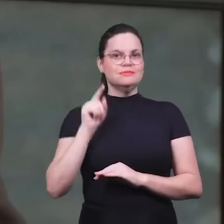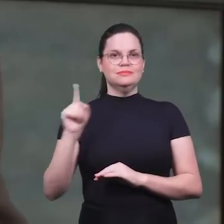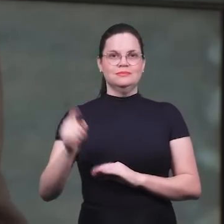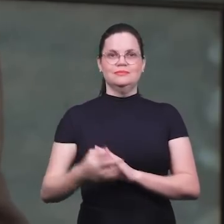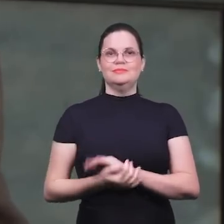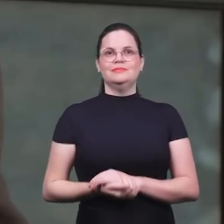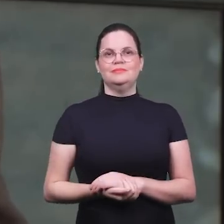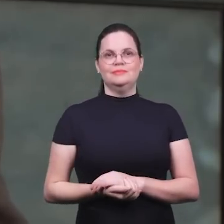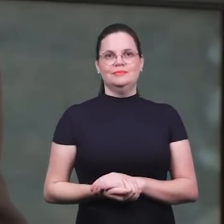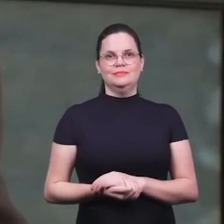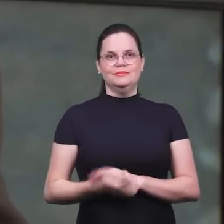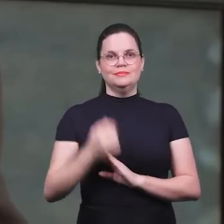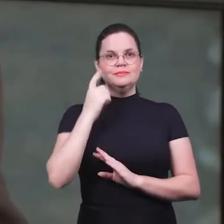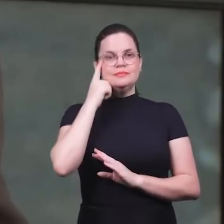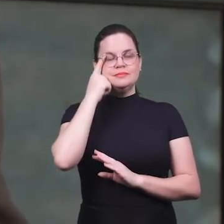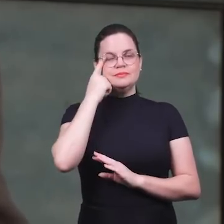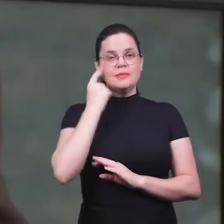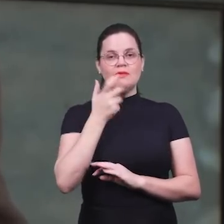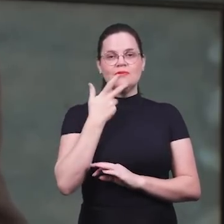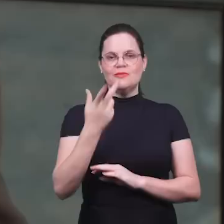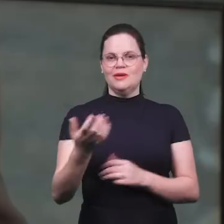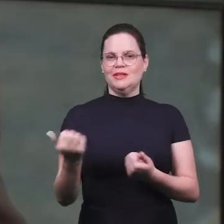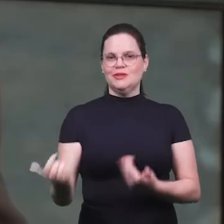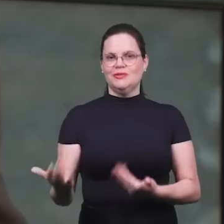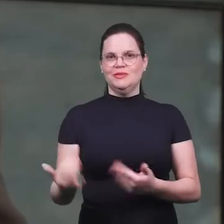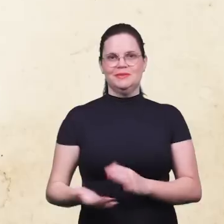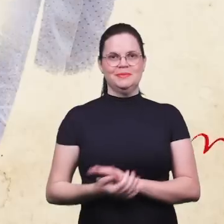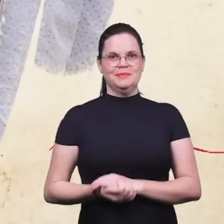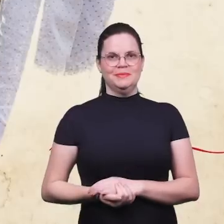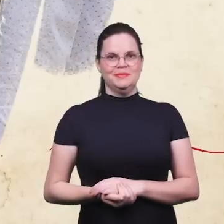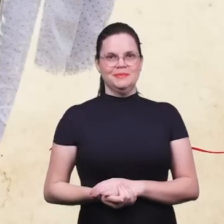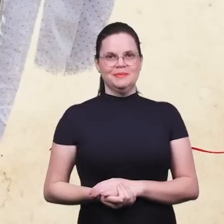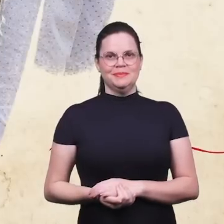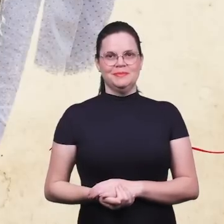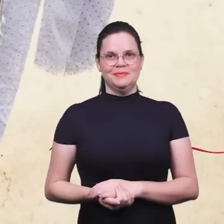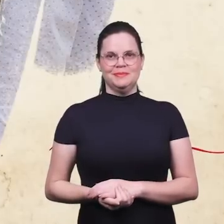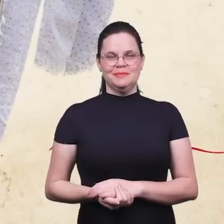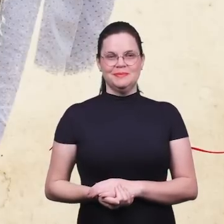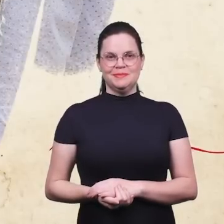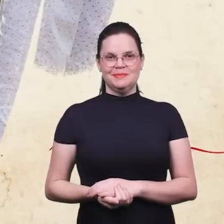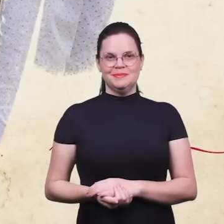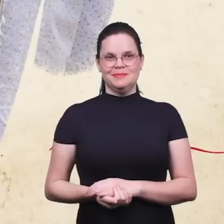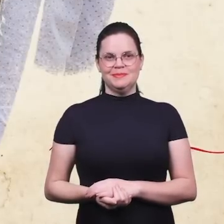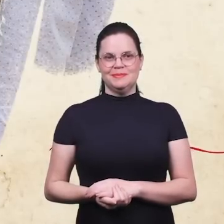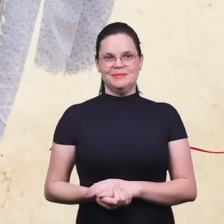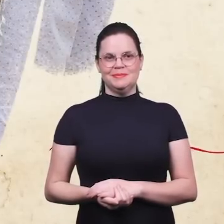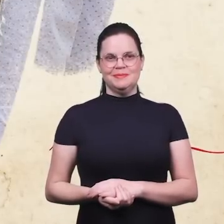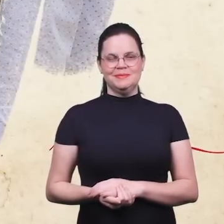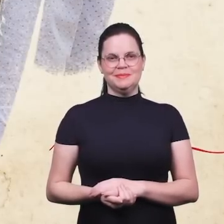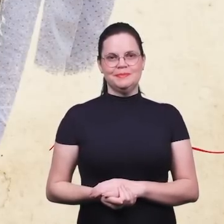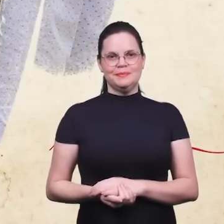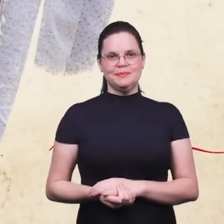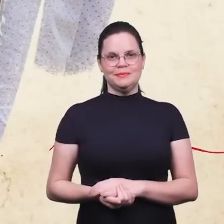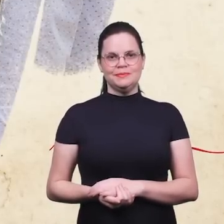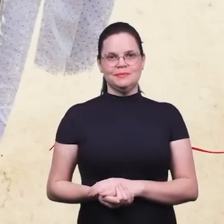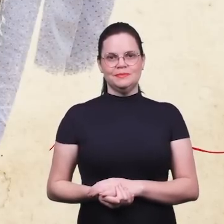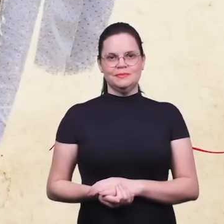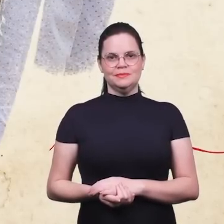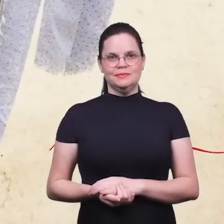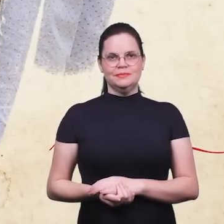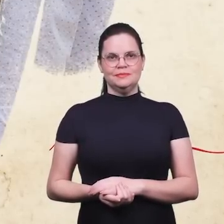em Campo Grande, Mato Grosso do Sul. Fala, jovem.